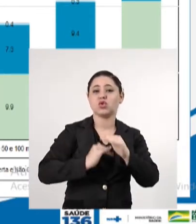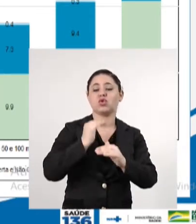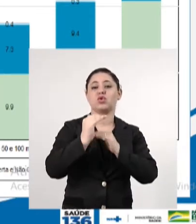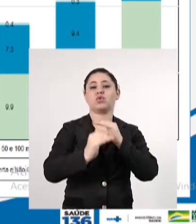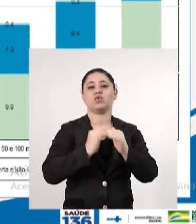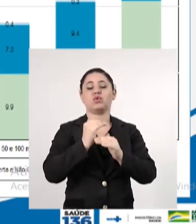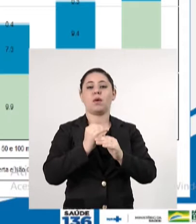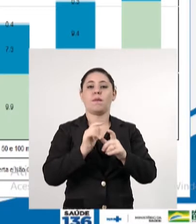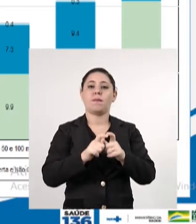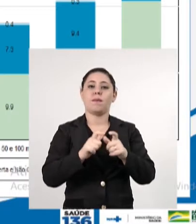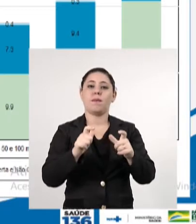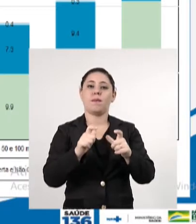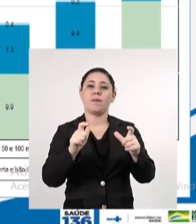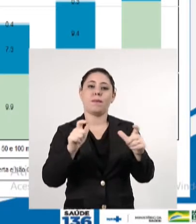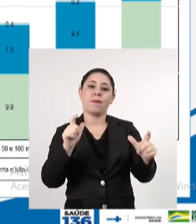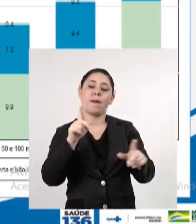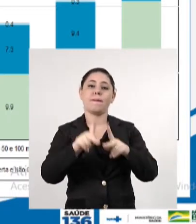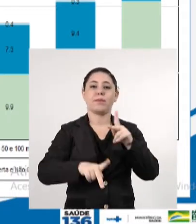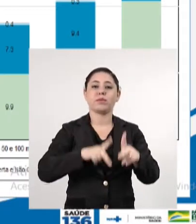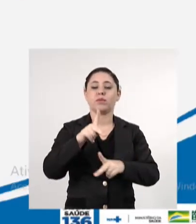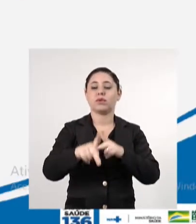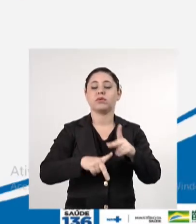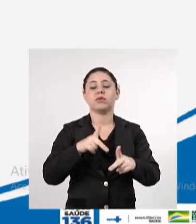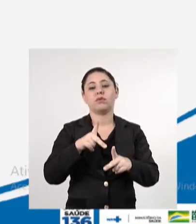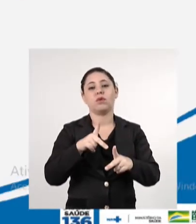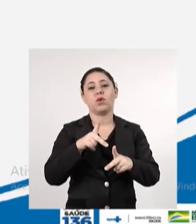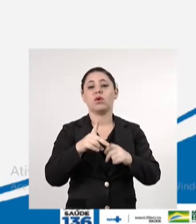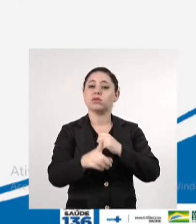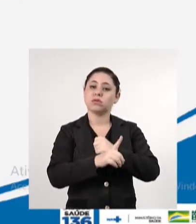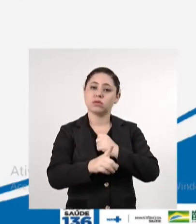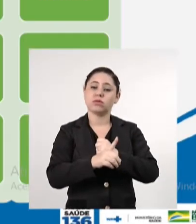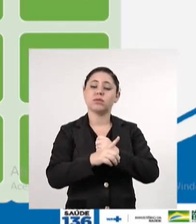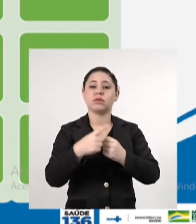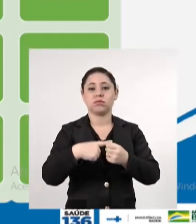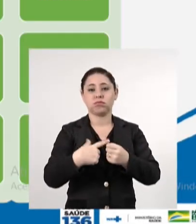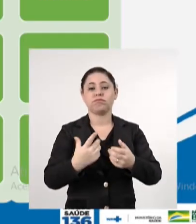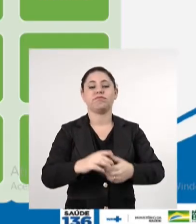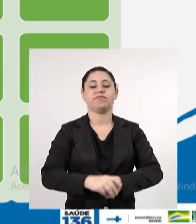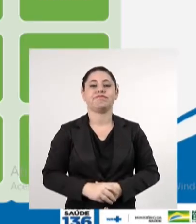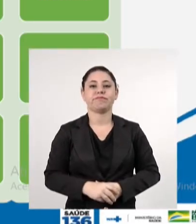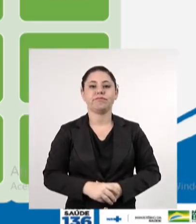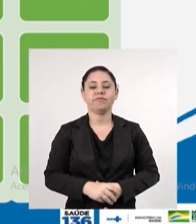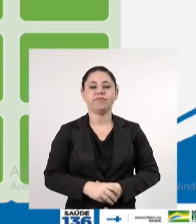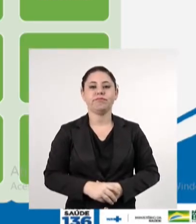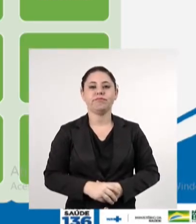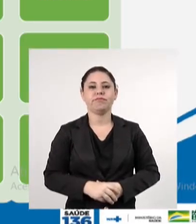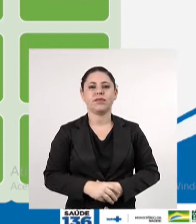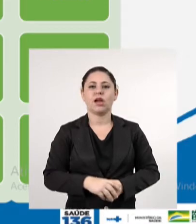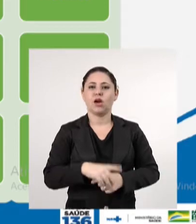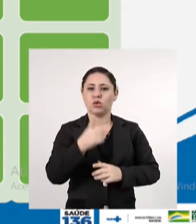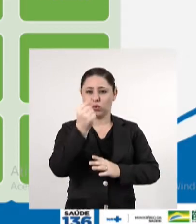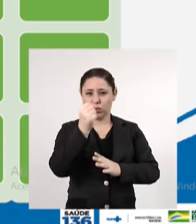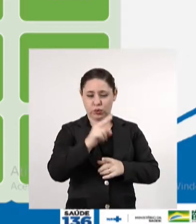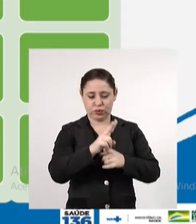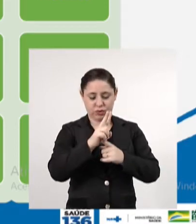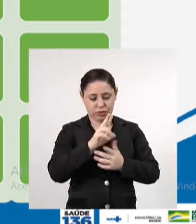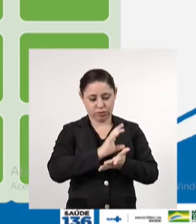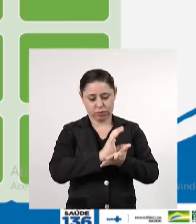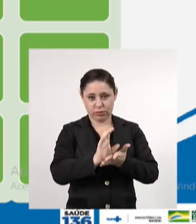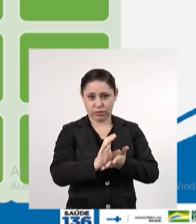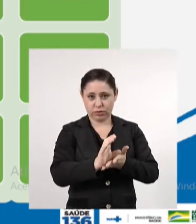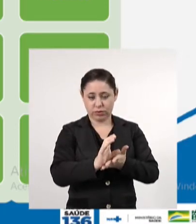haja aumento da população, da cobertura populacional nesses municípios. O nosso financiamento da atenção